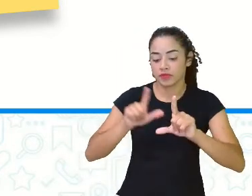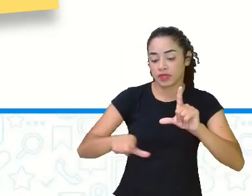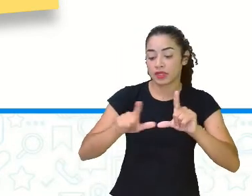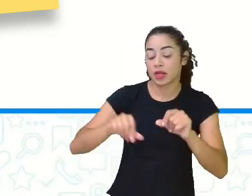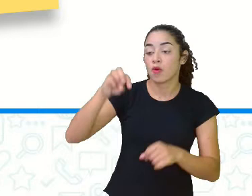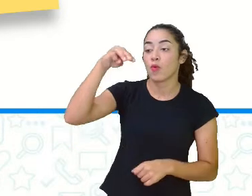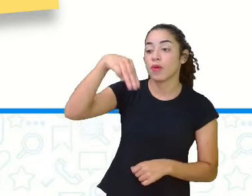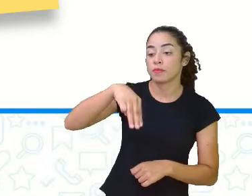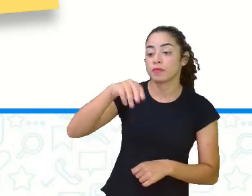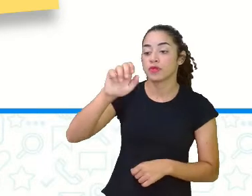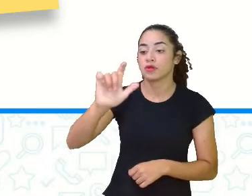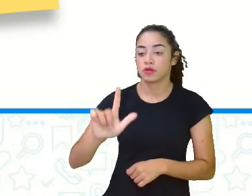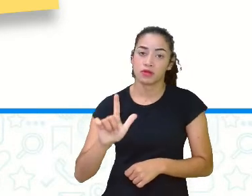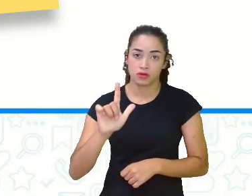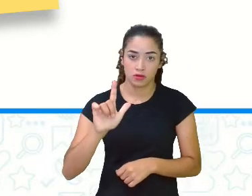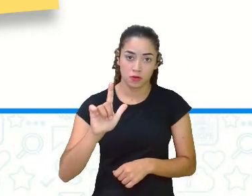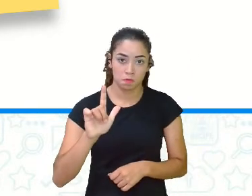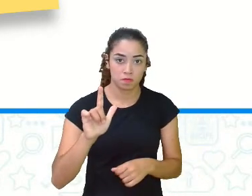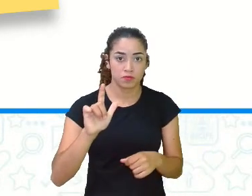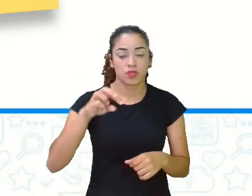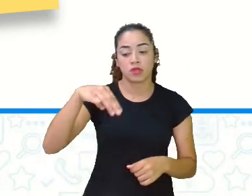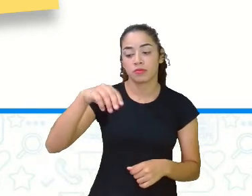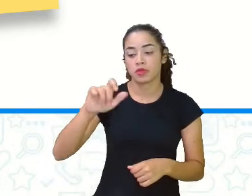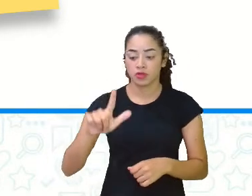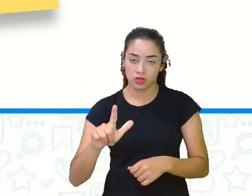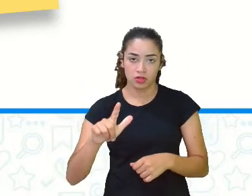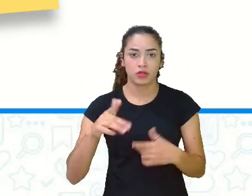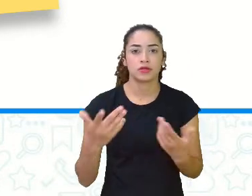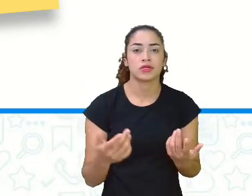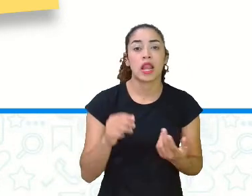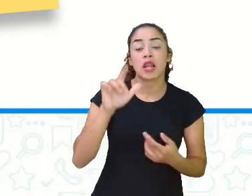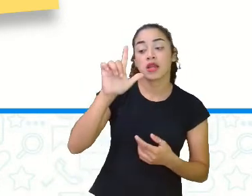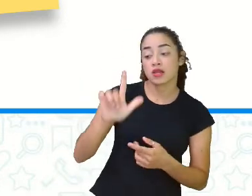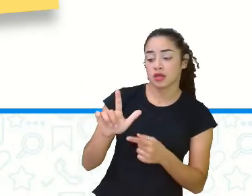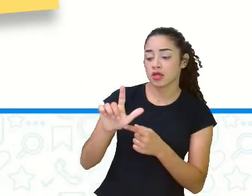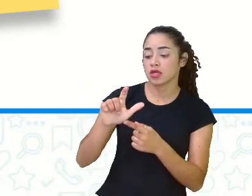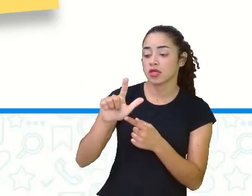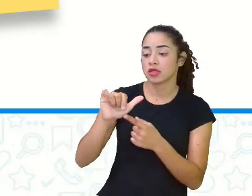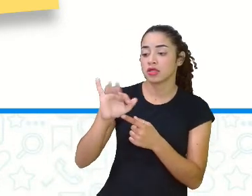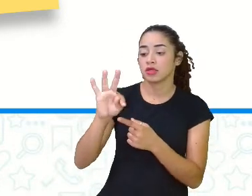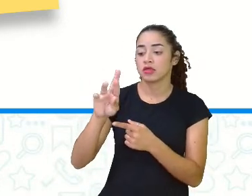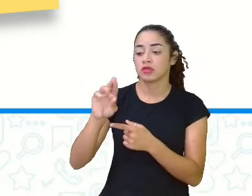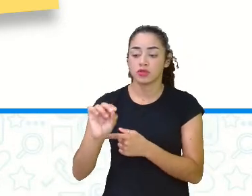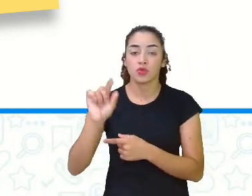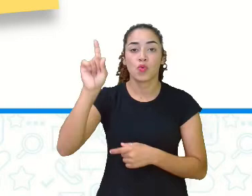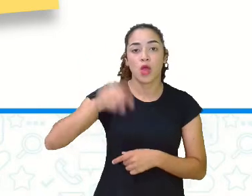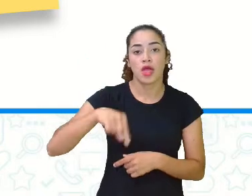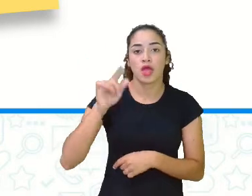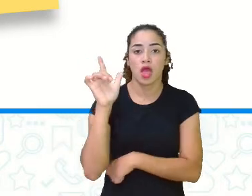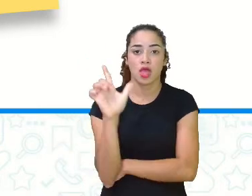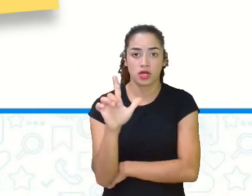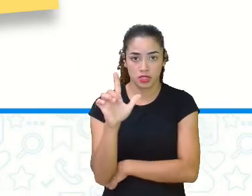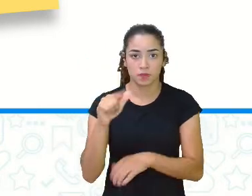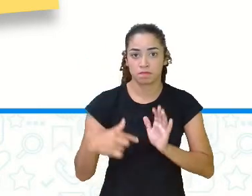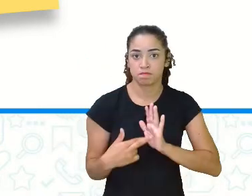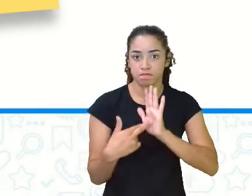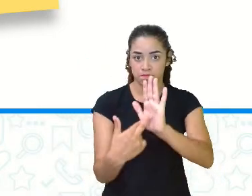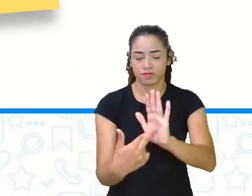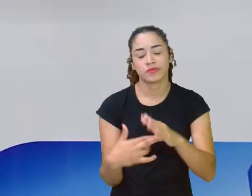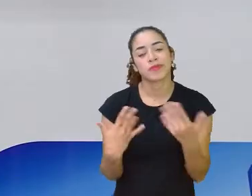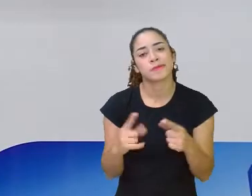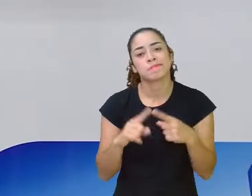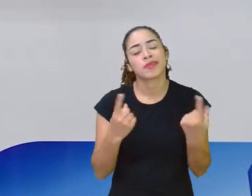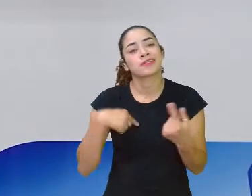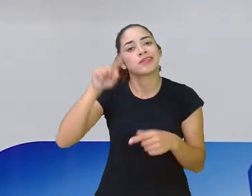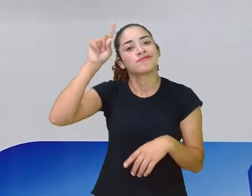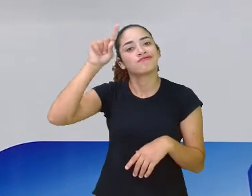né? Então, a gente chama de ml, mililitro. E o litro a gente representa pela letra L. Só que a gente é